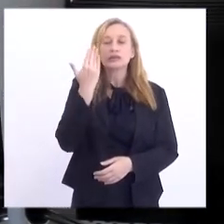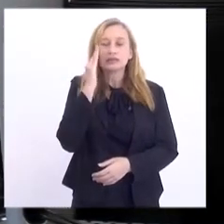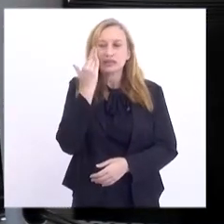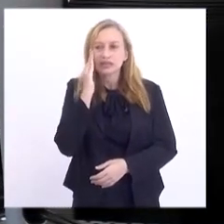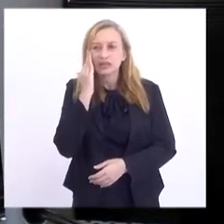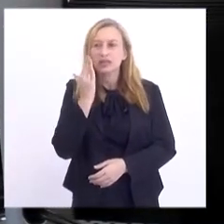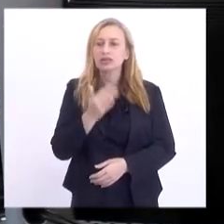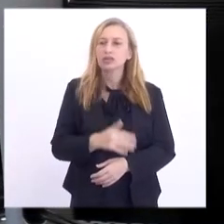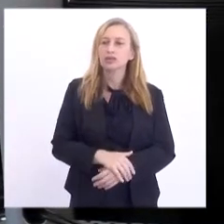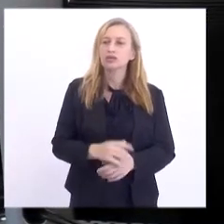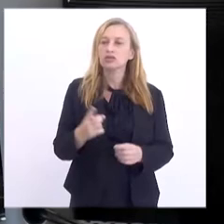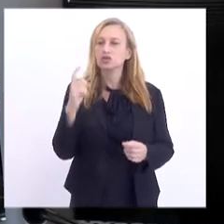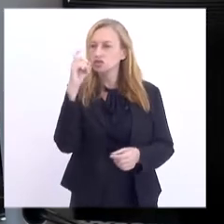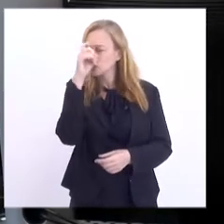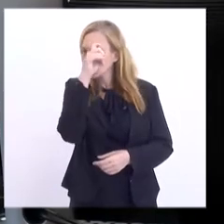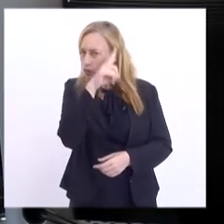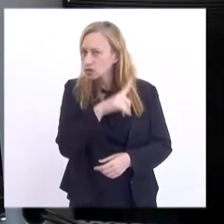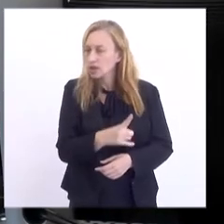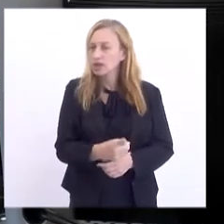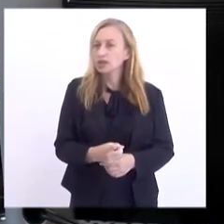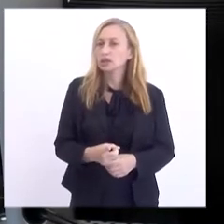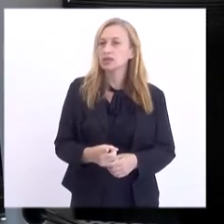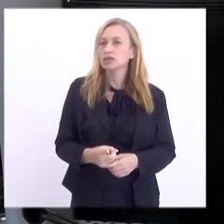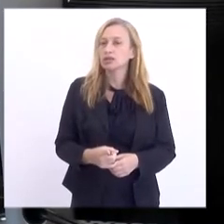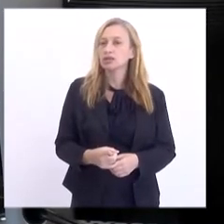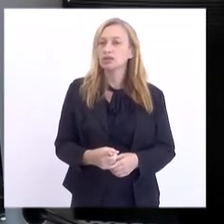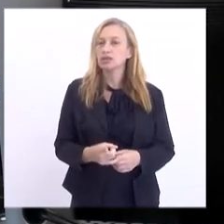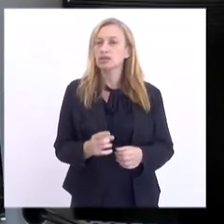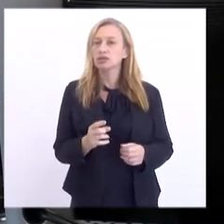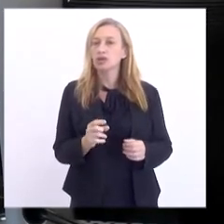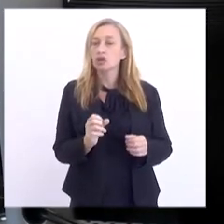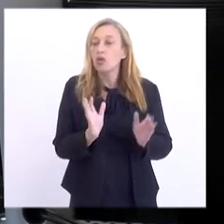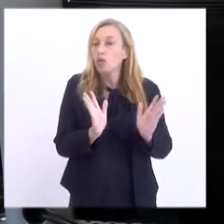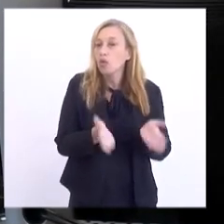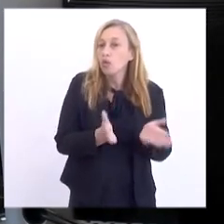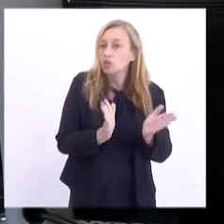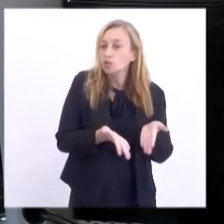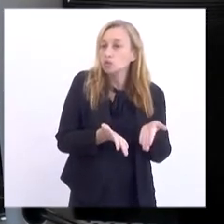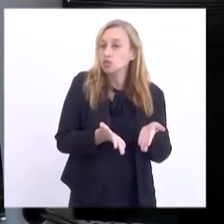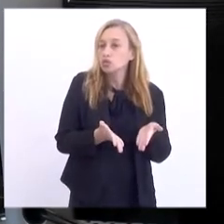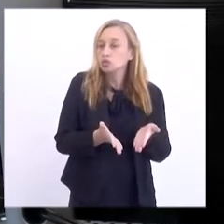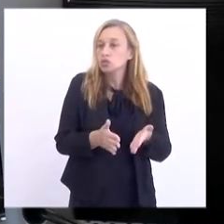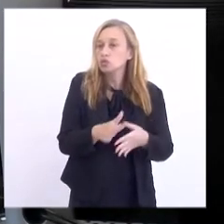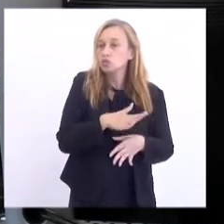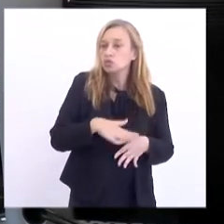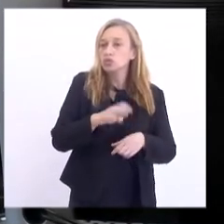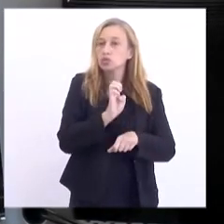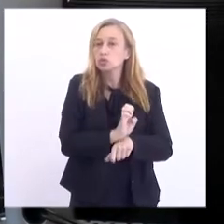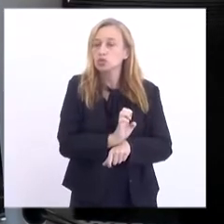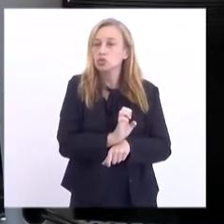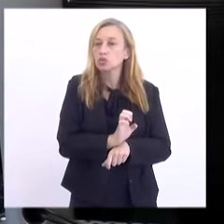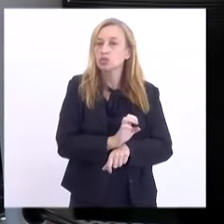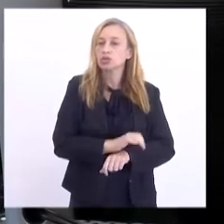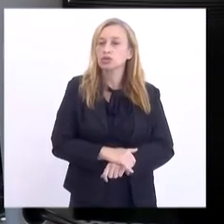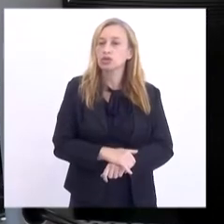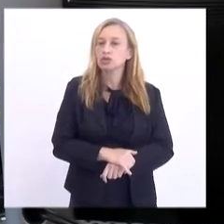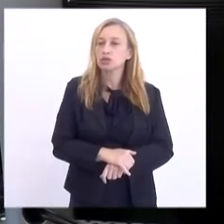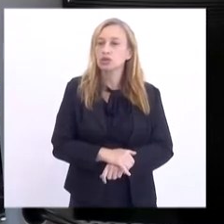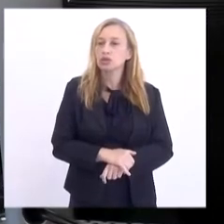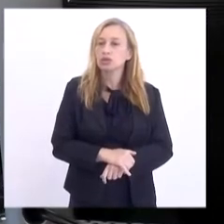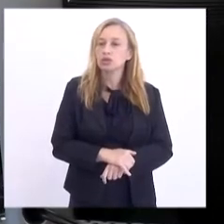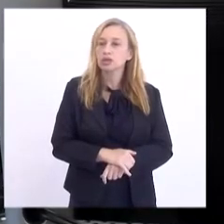entende as dificuldades que estão colocadas hoje no âmbito do Estado inclusive